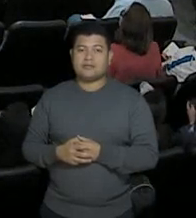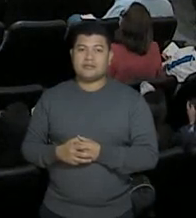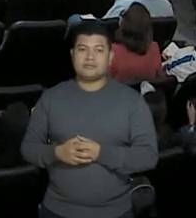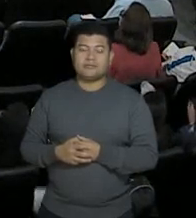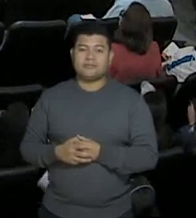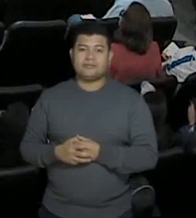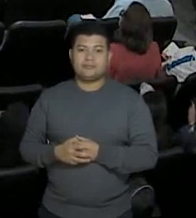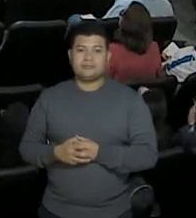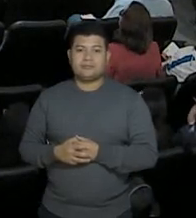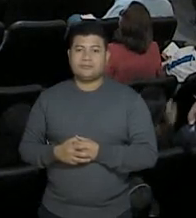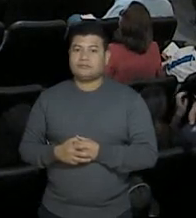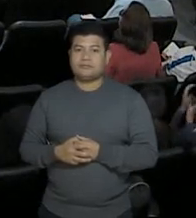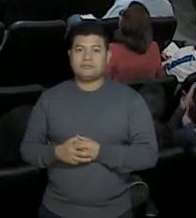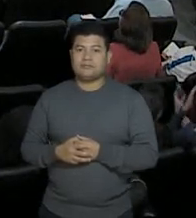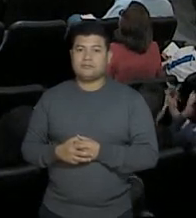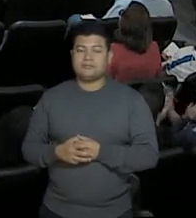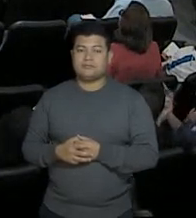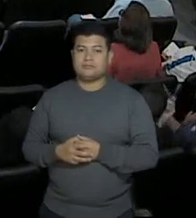favor. Tá escutando?